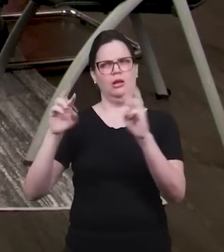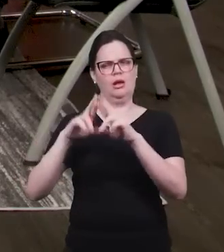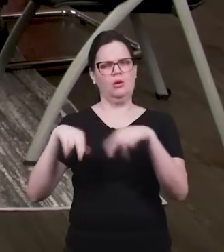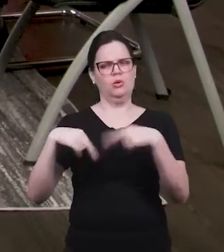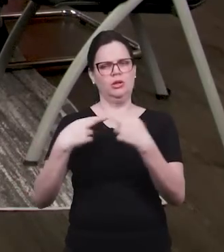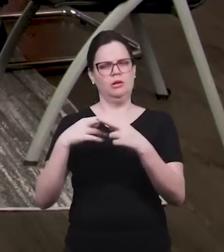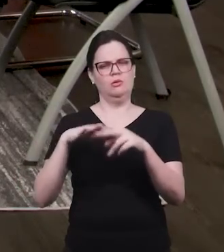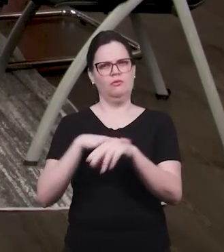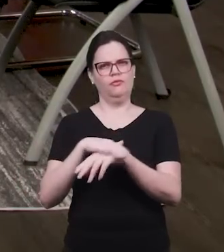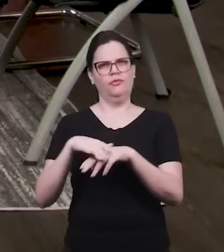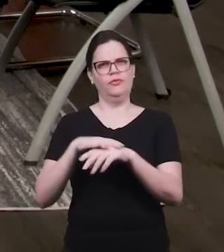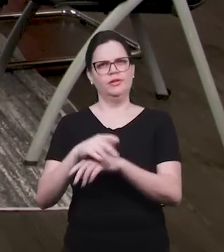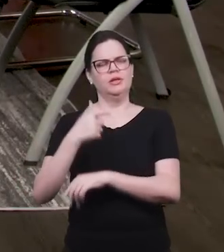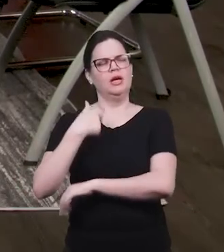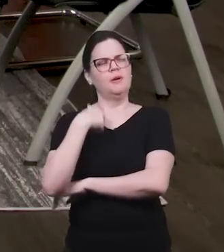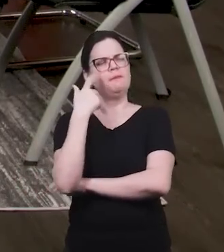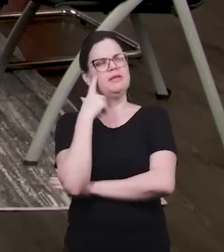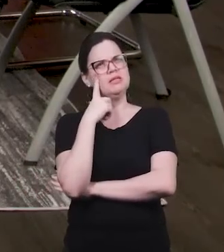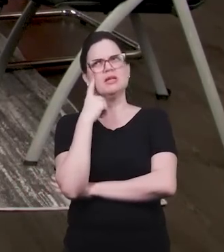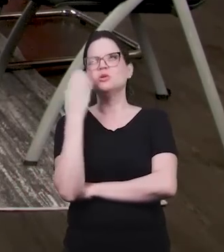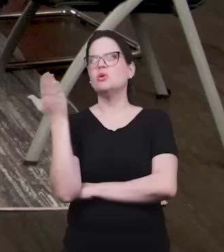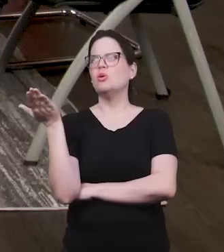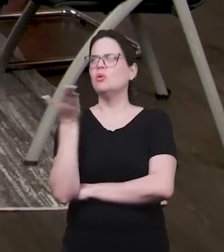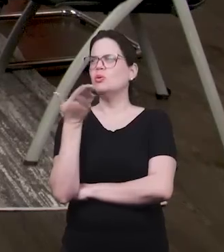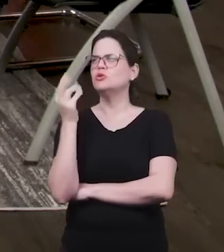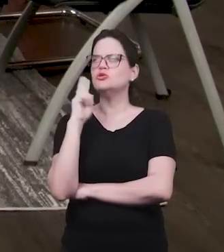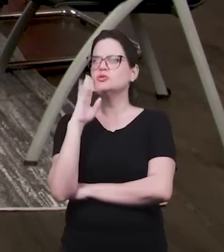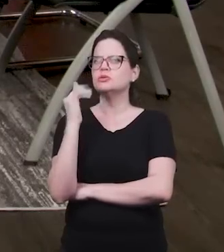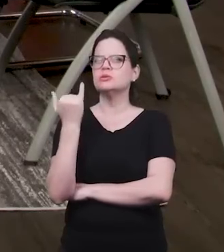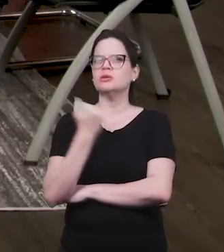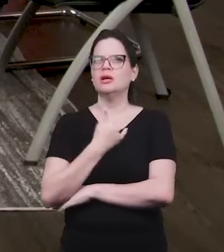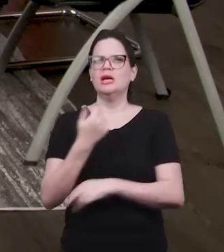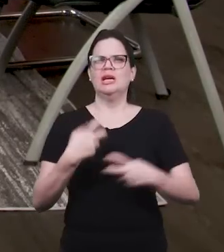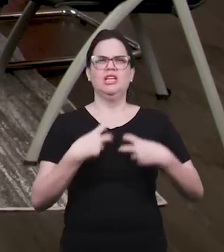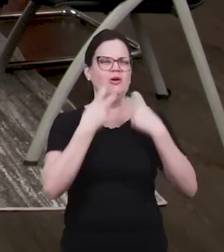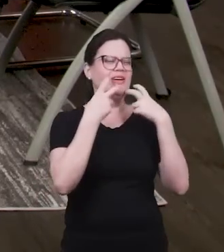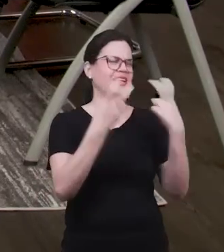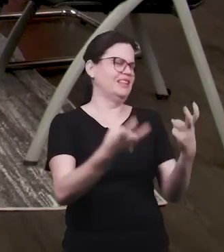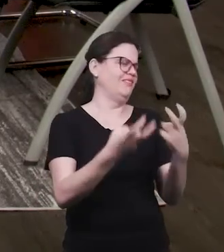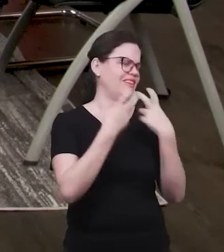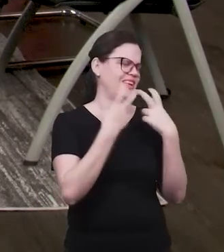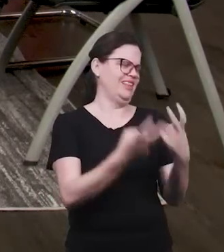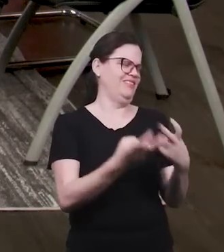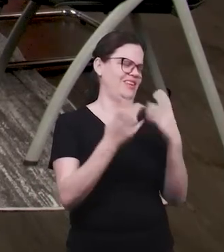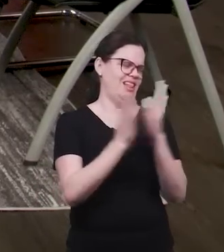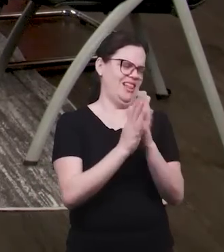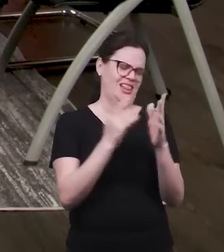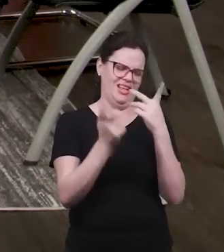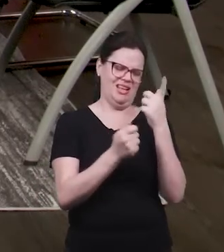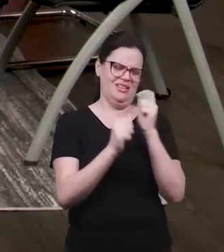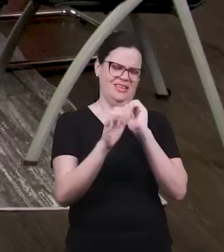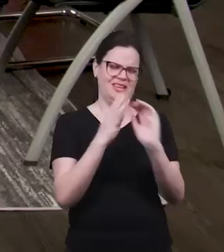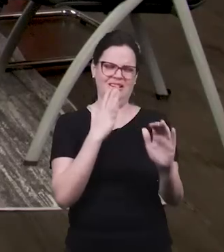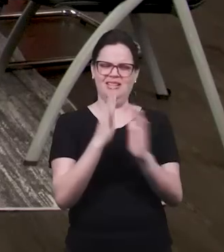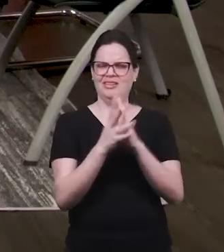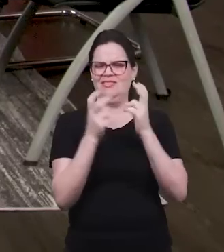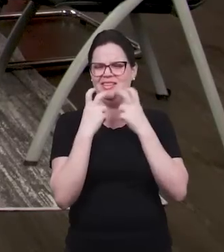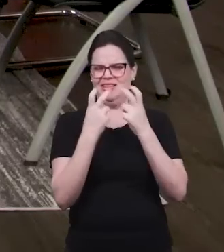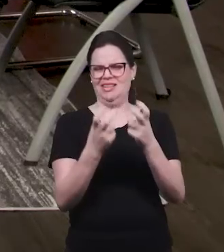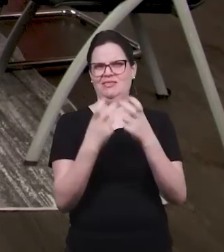e hoje vai ser essa bênção. Eu gritava, e glória a Jesus, e aleluia, e cantava e